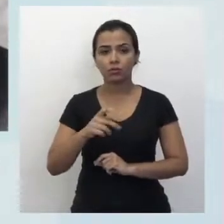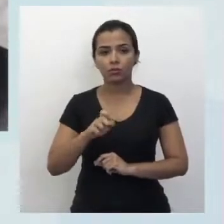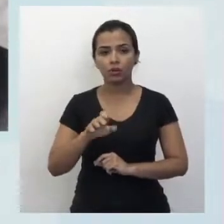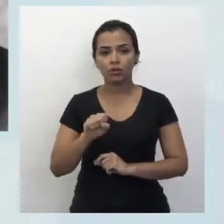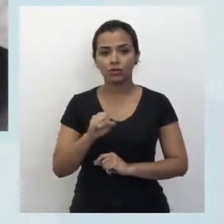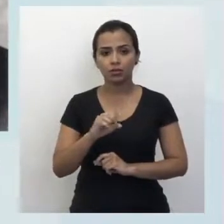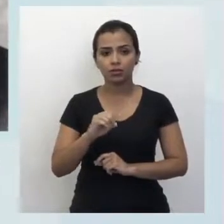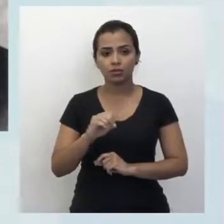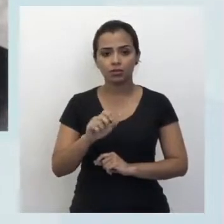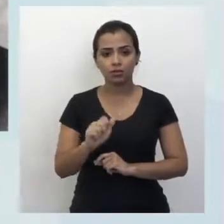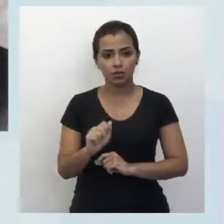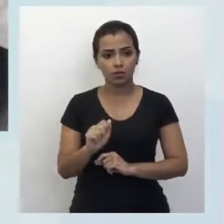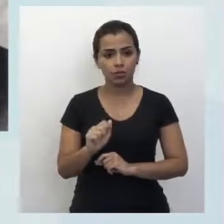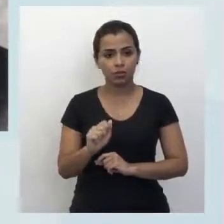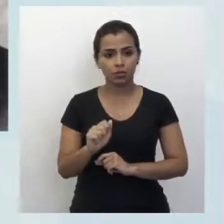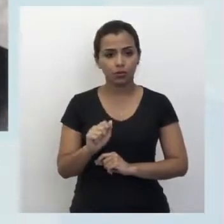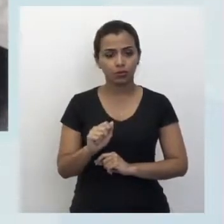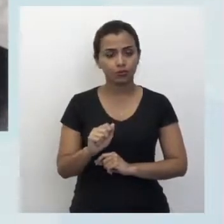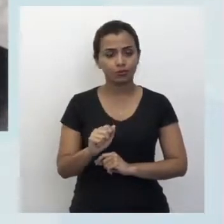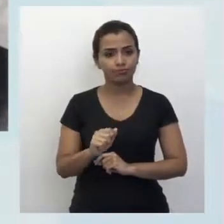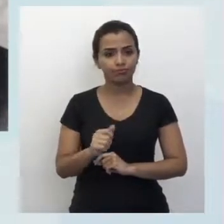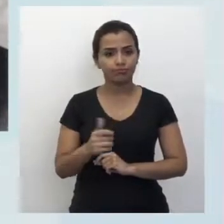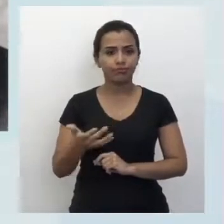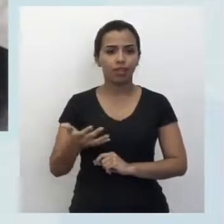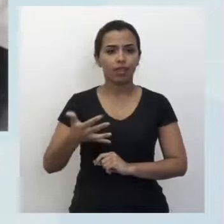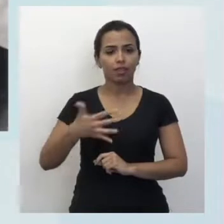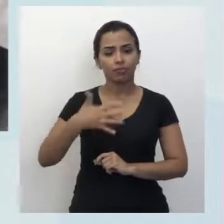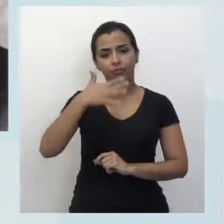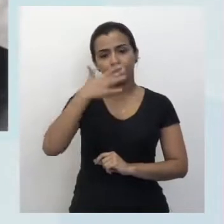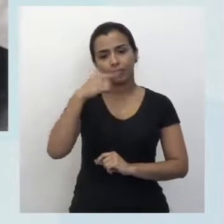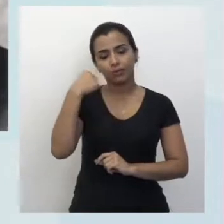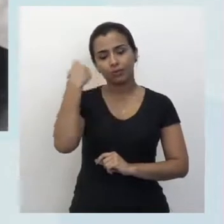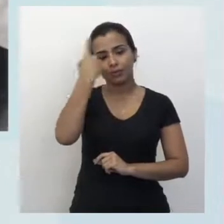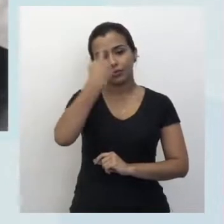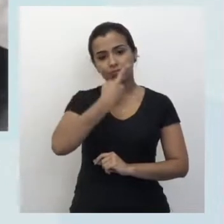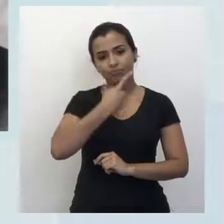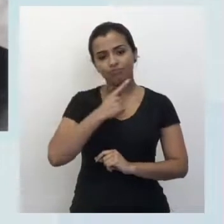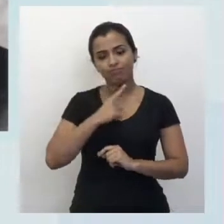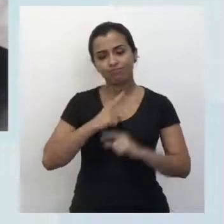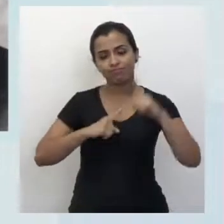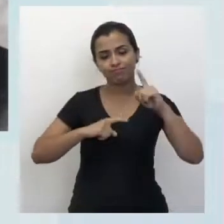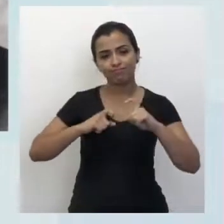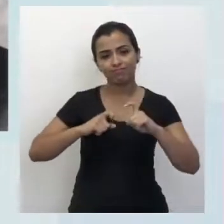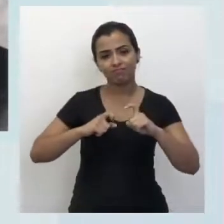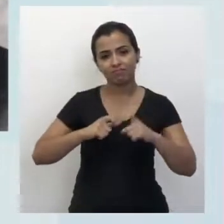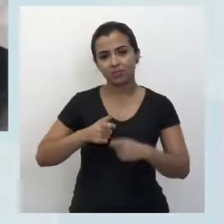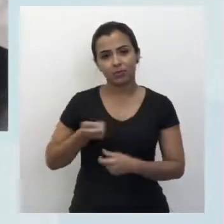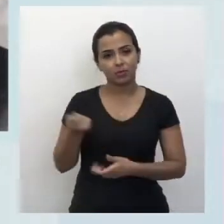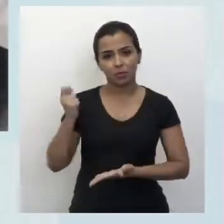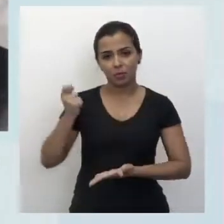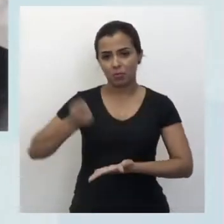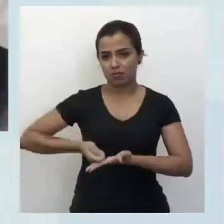título A frescura na face de não cumprir um dever.